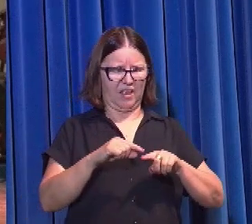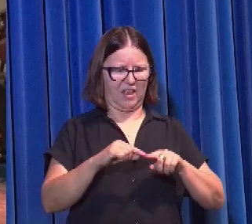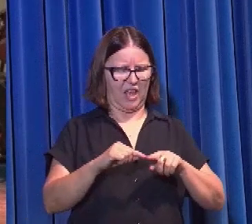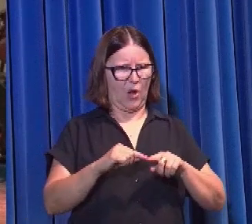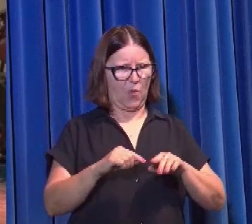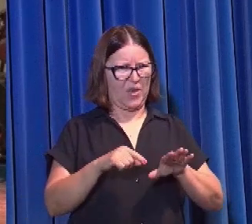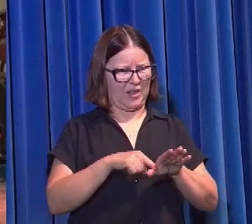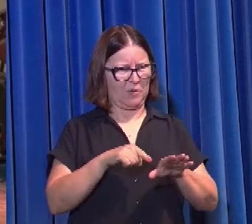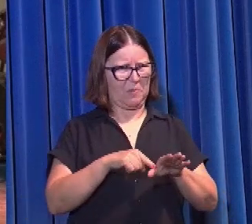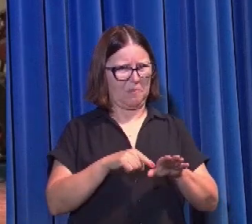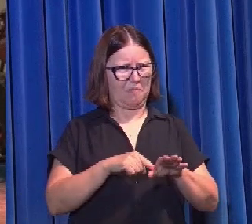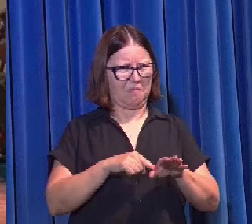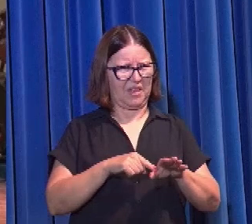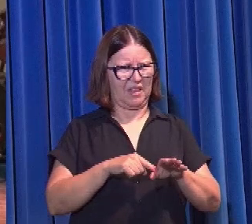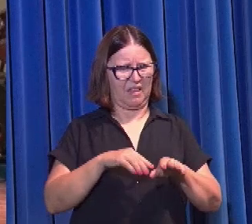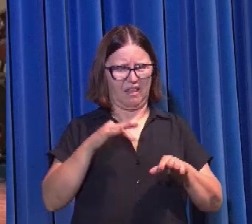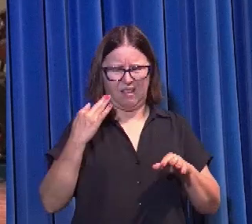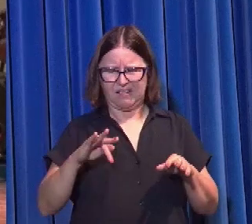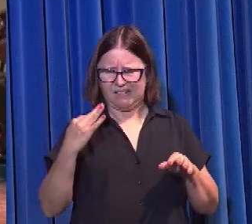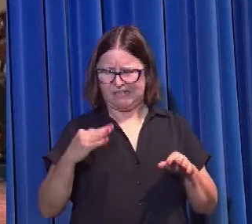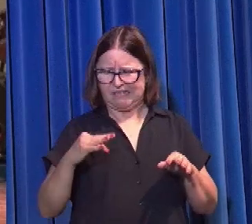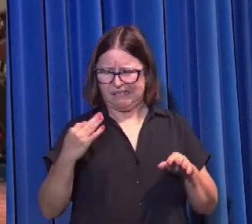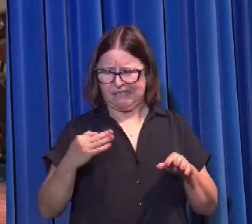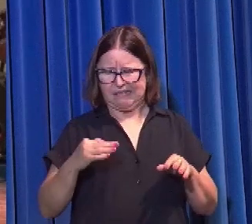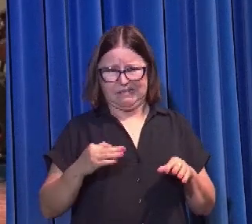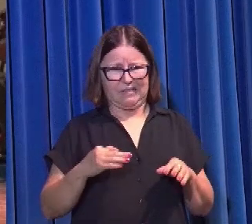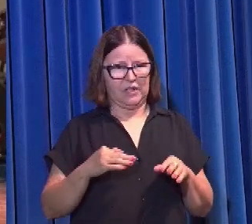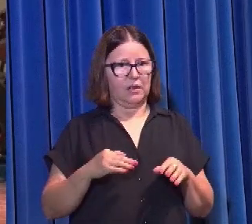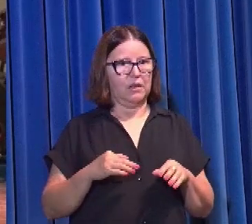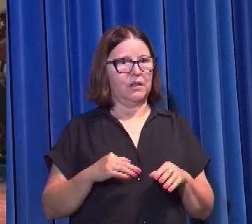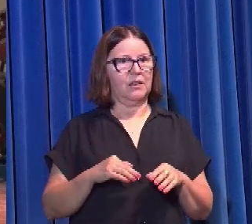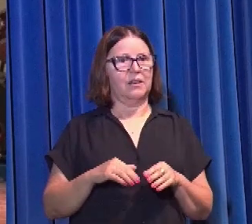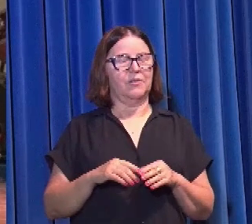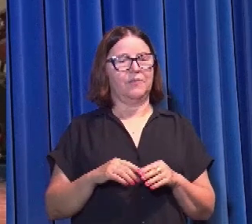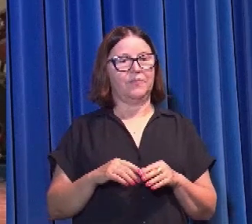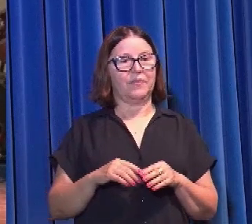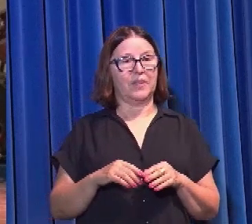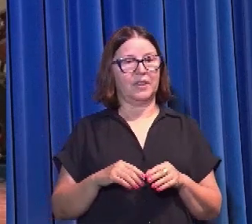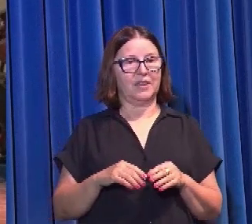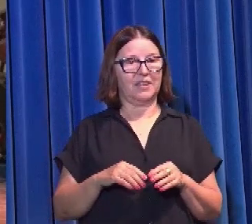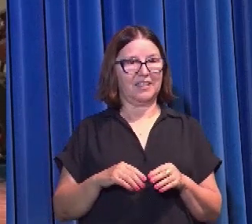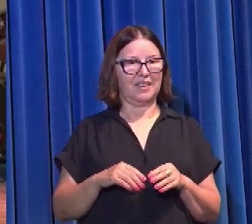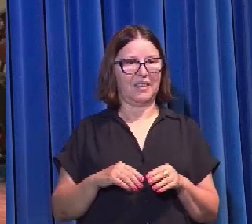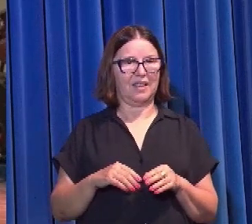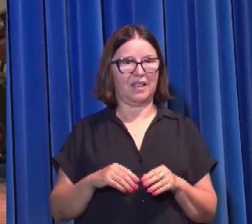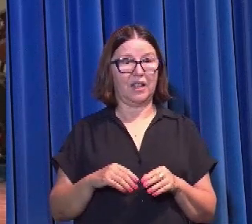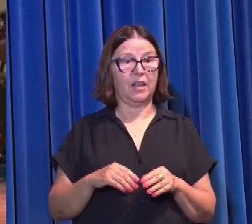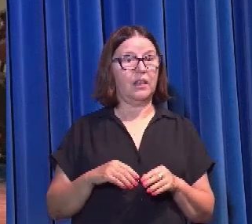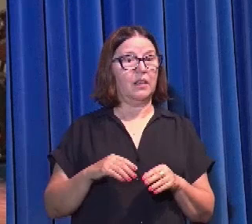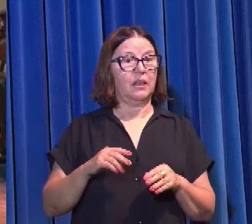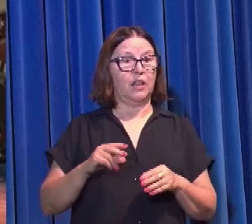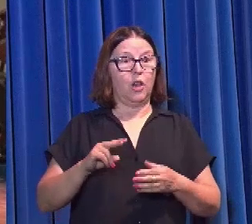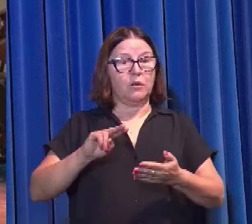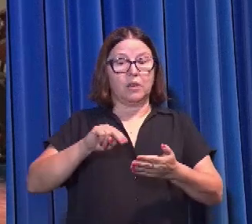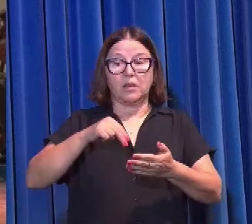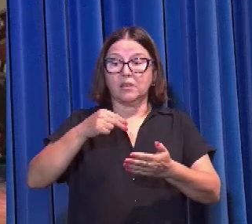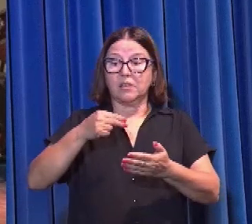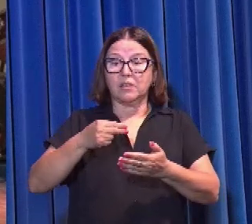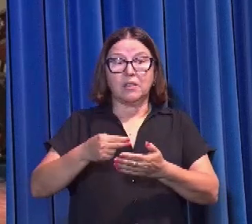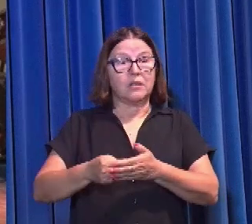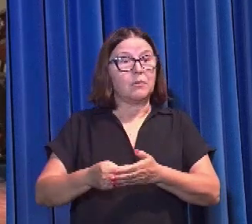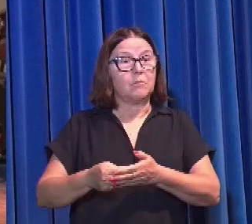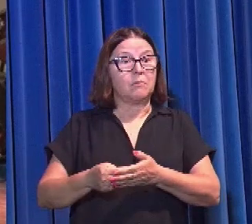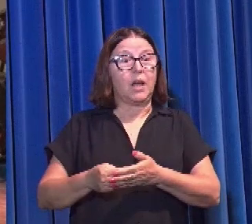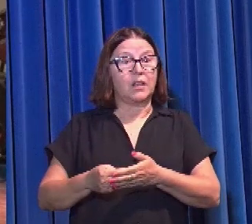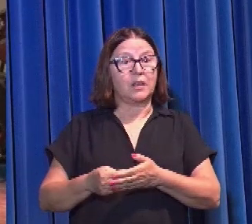né? Encrava uma unha para você ver. Eu tive uma unha encravada outro dia eu conto para vocês, eu cheguei a desmaiar na podóloga lá.